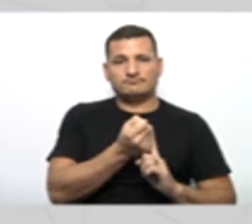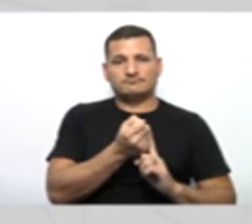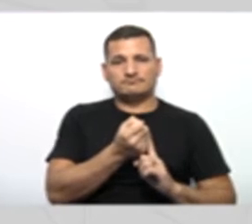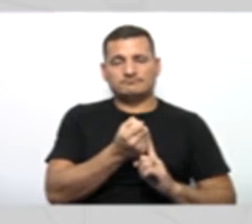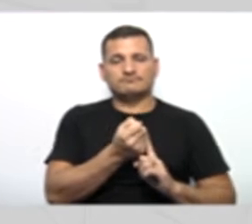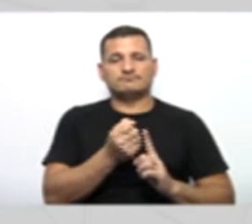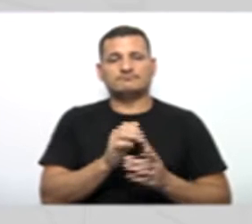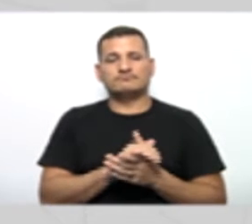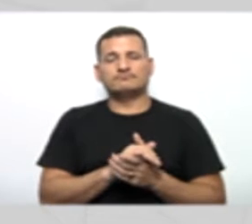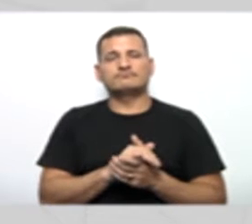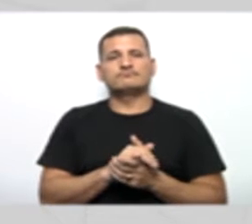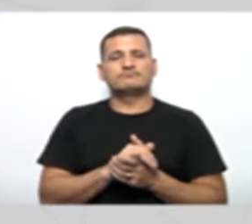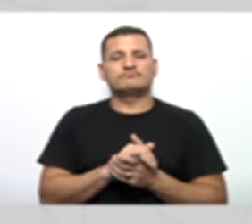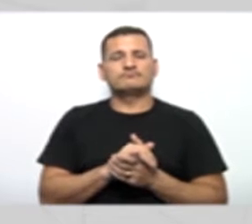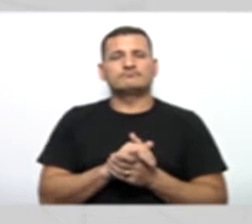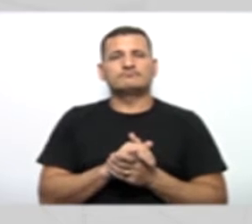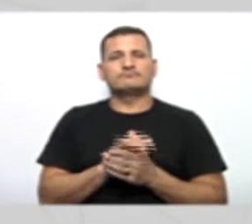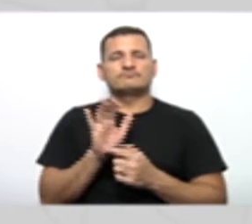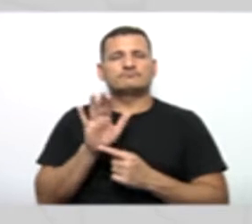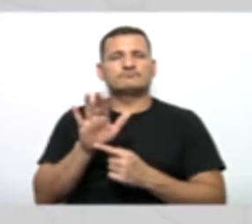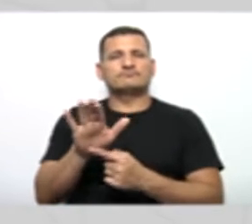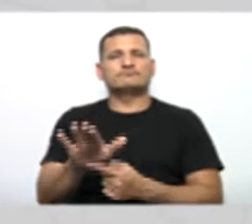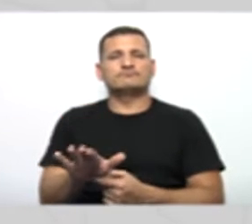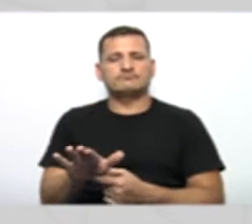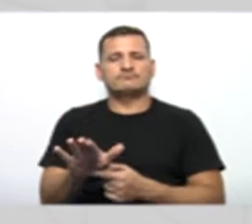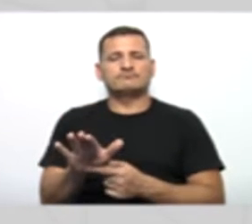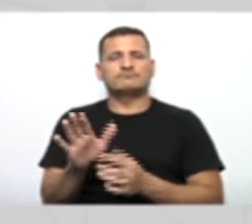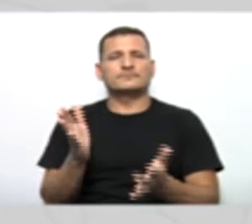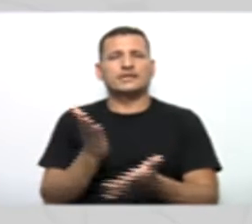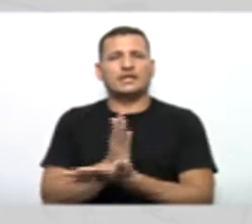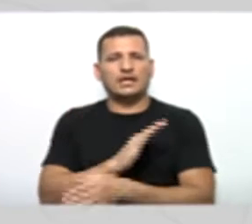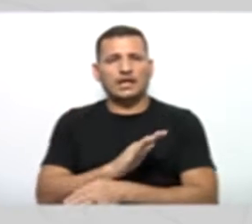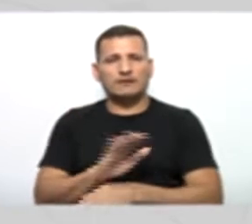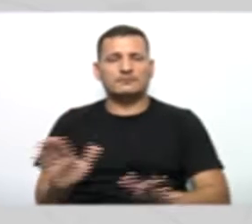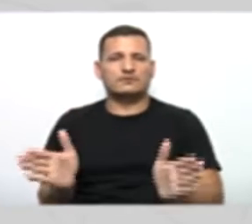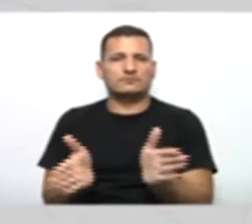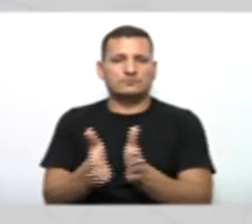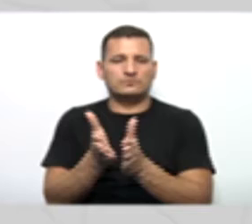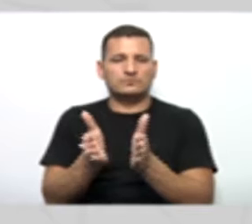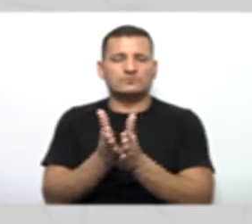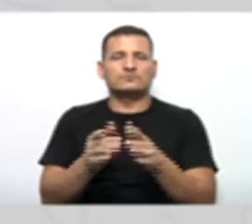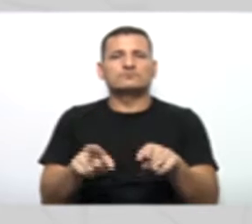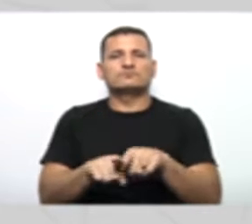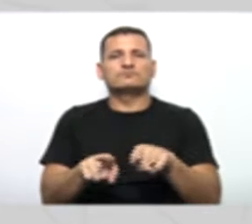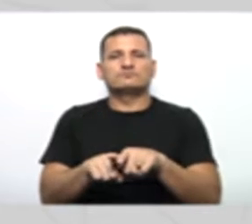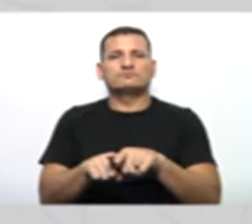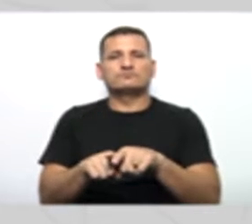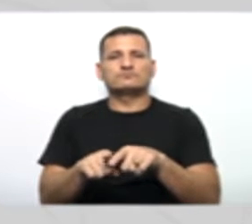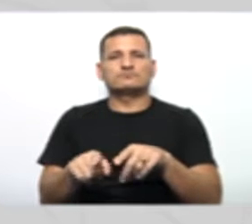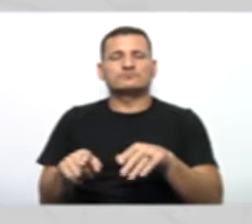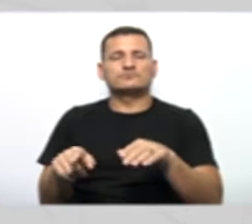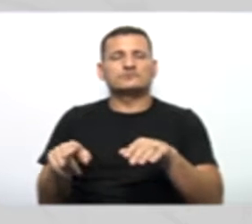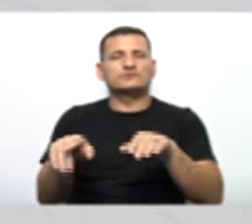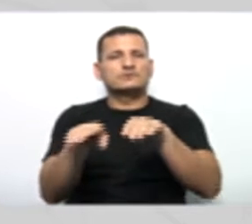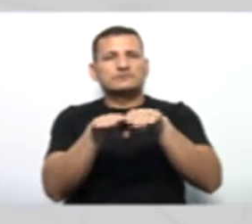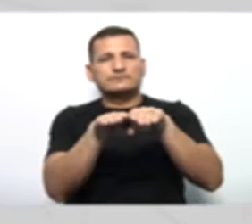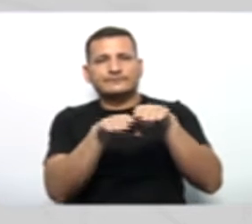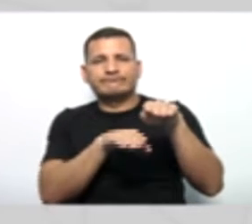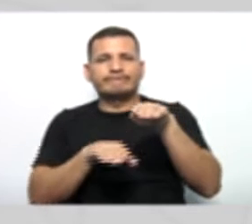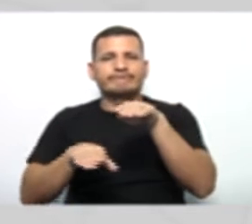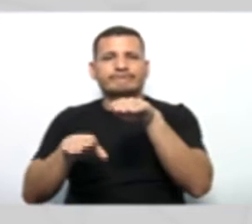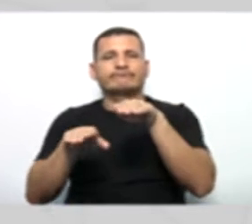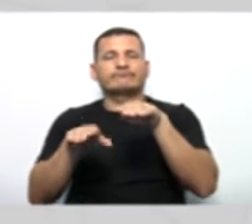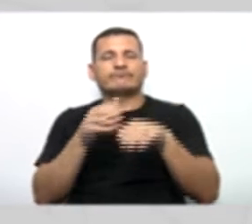para a erradicação da pobreza e a redução das desigualdades sociais. Esse